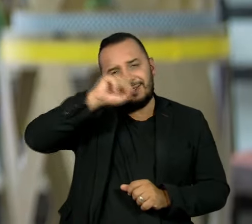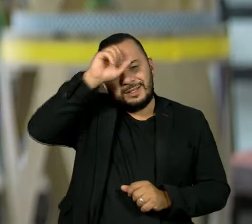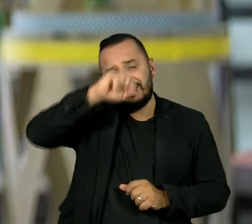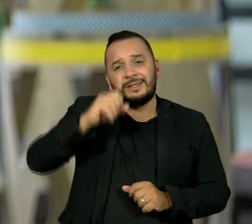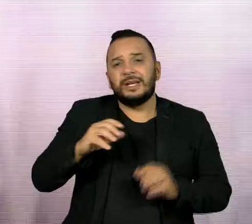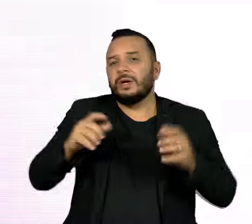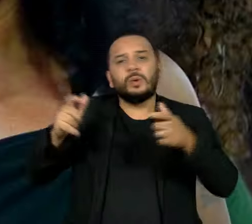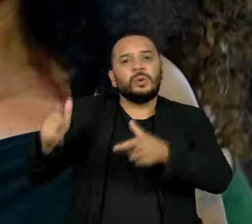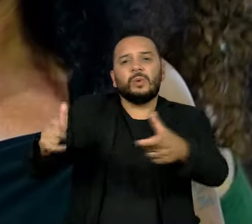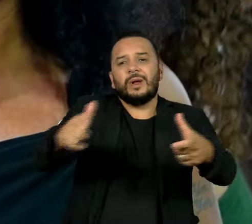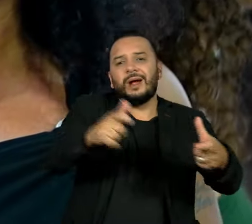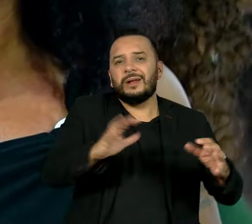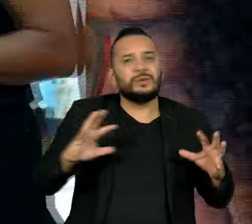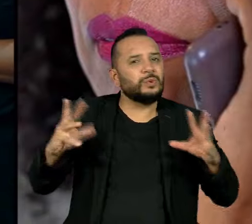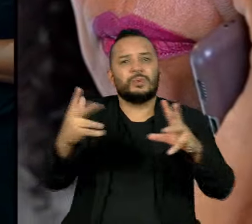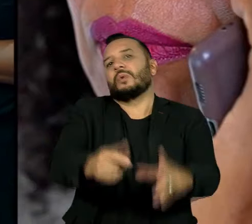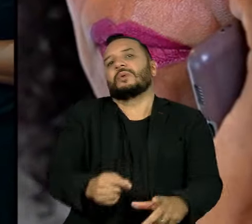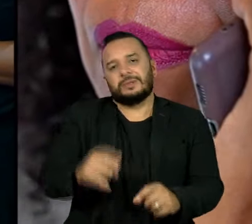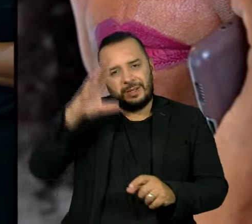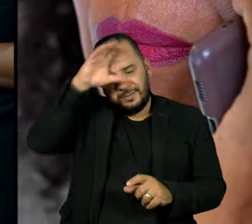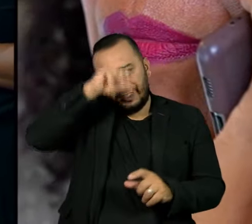os territórios.